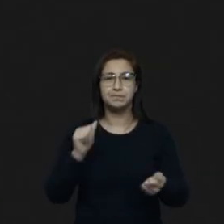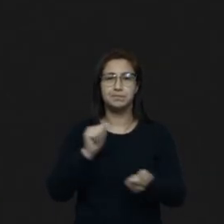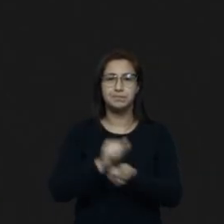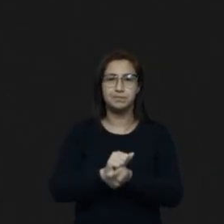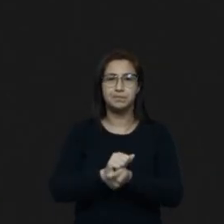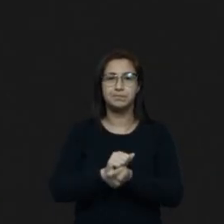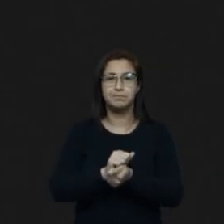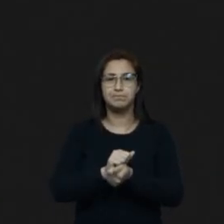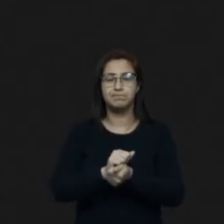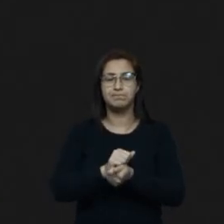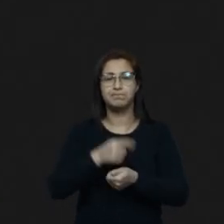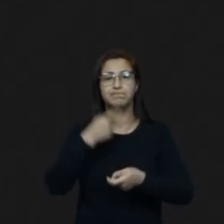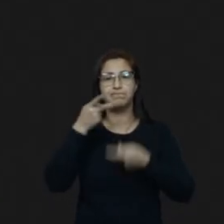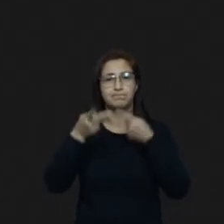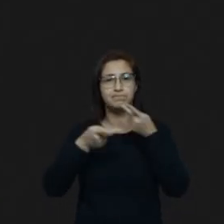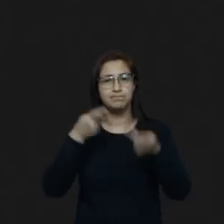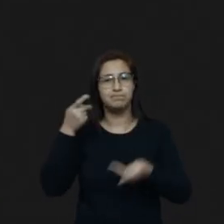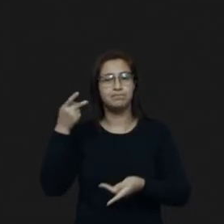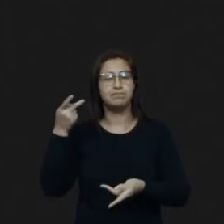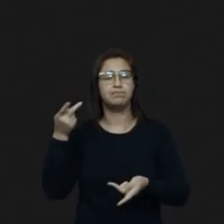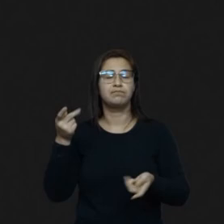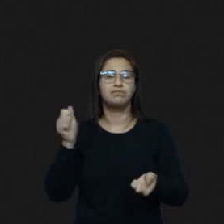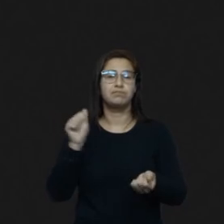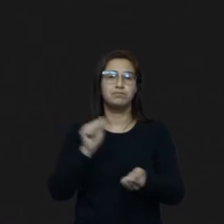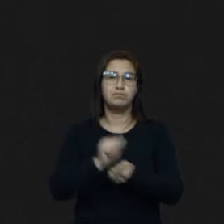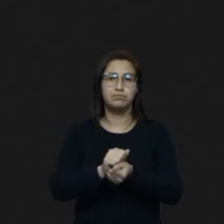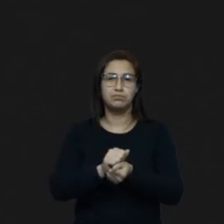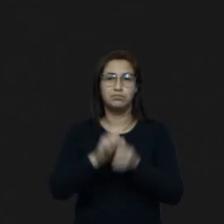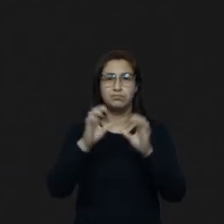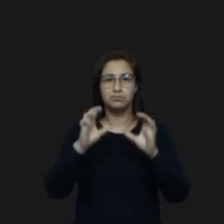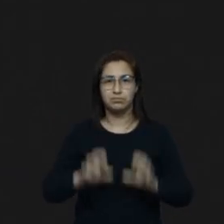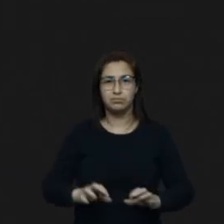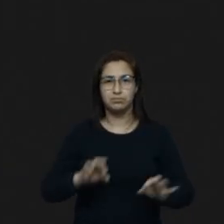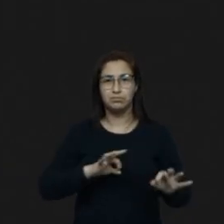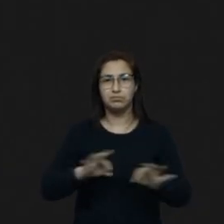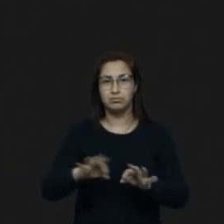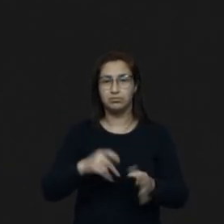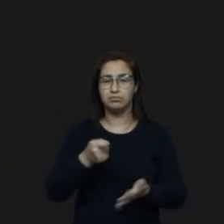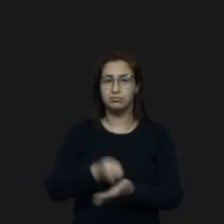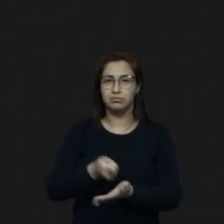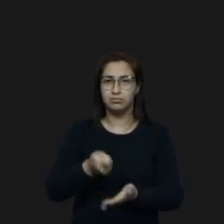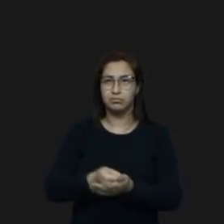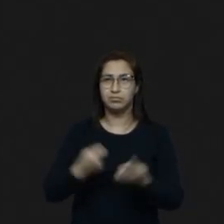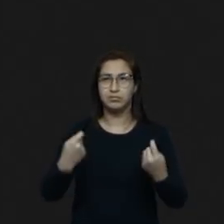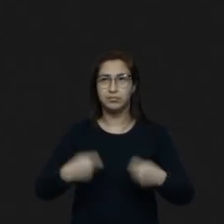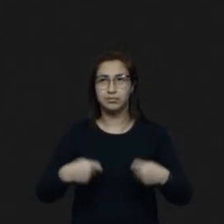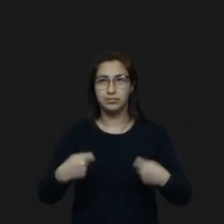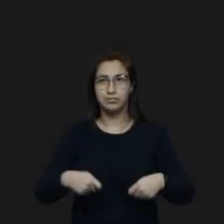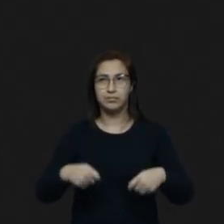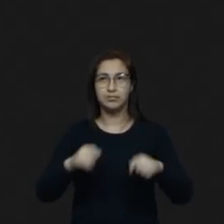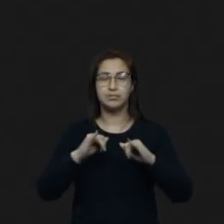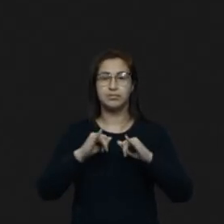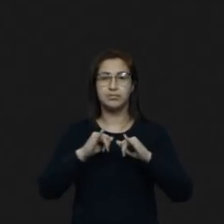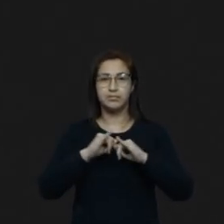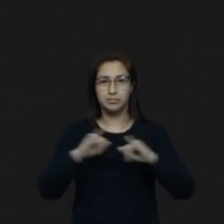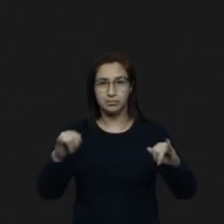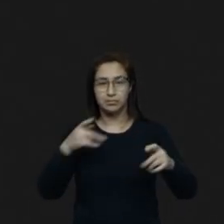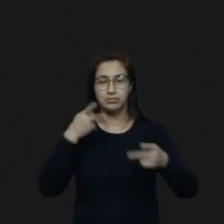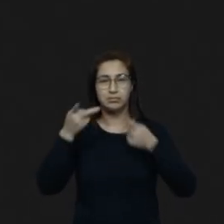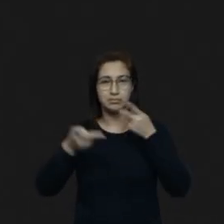A sociedade civil organizada também tem a obrigação de se manifestar junto aos seus